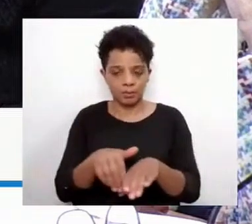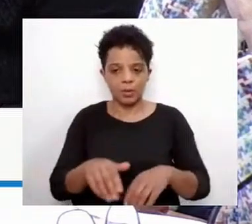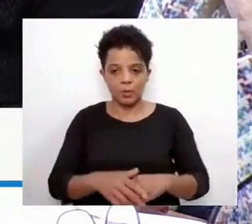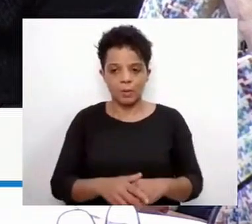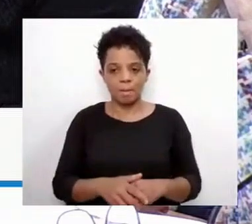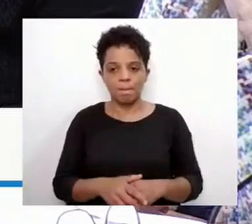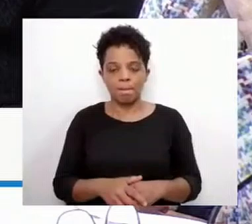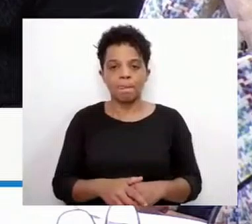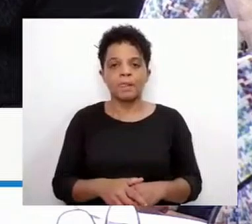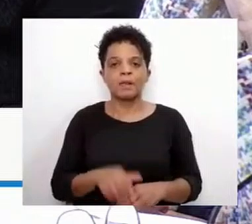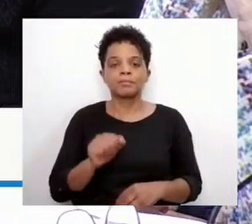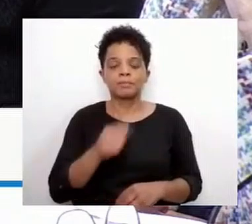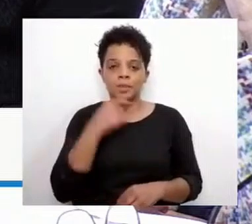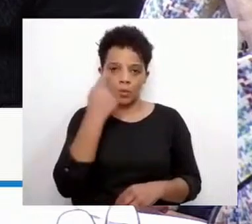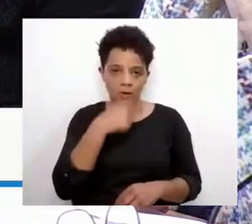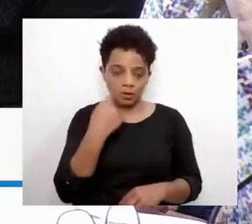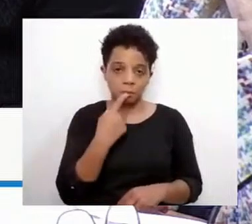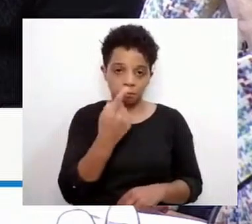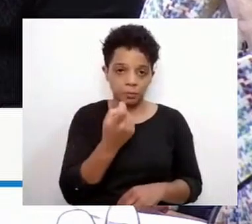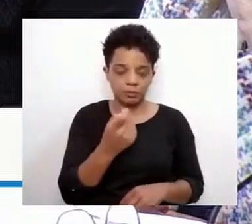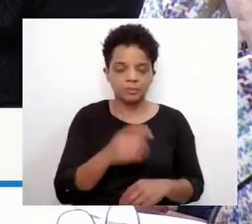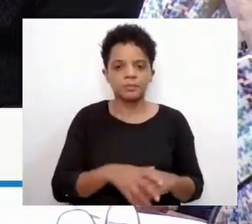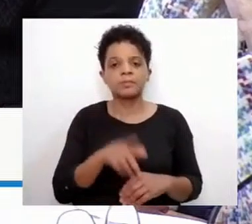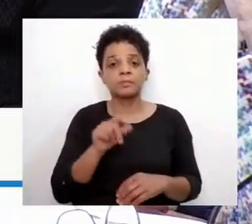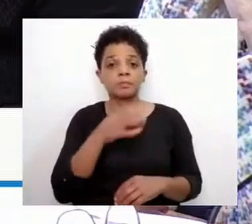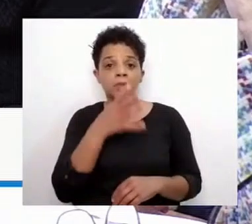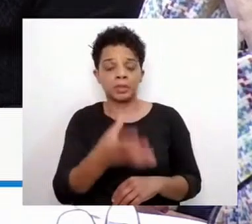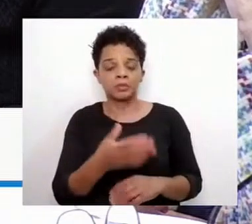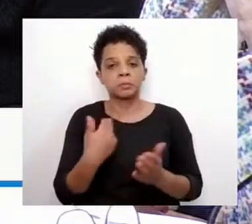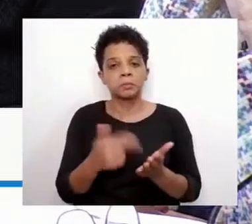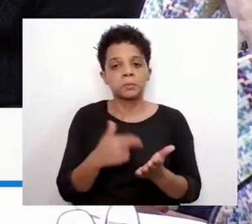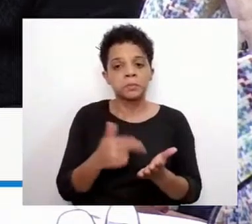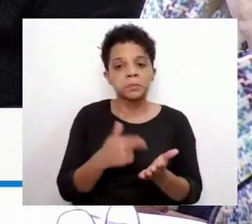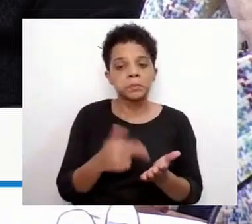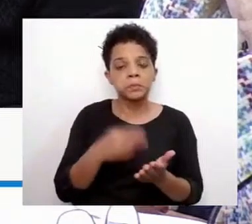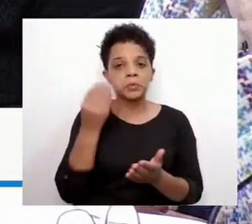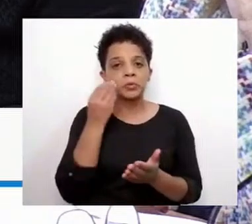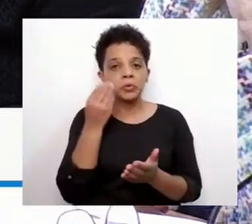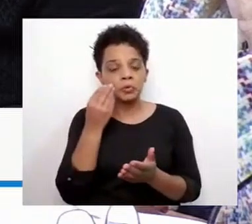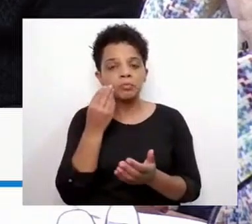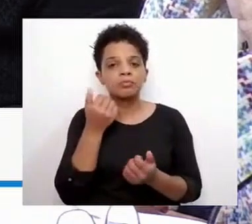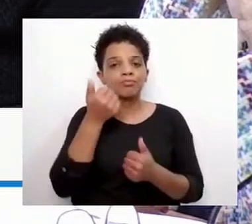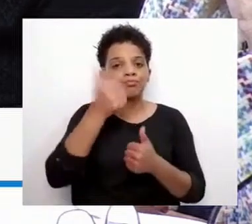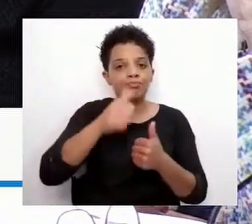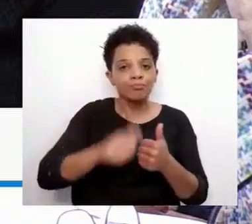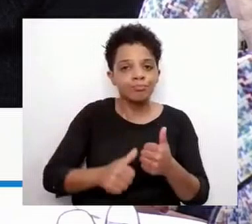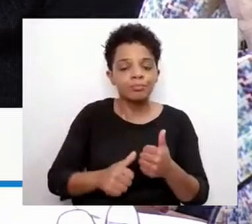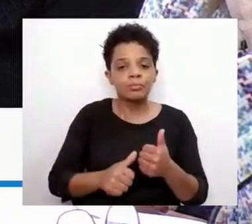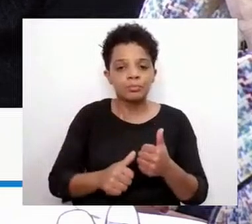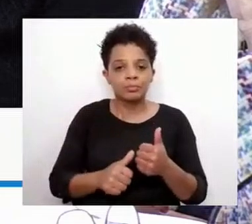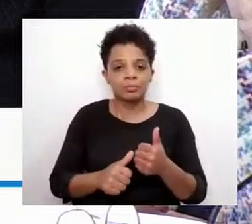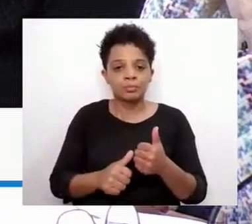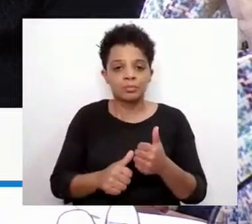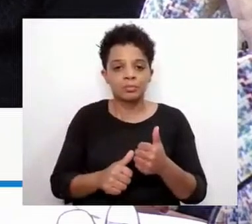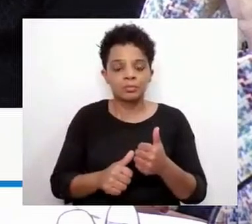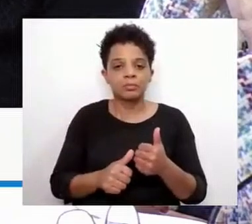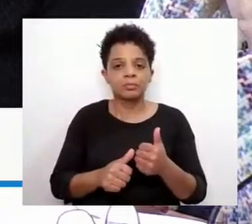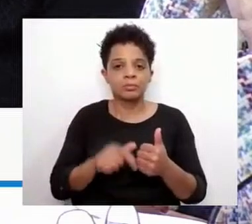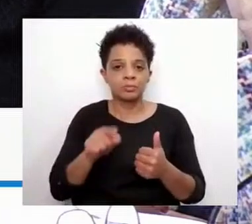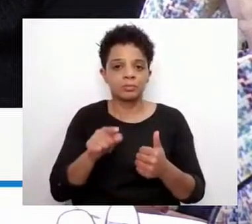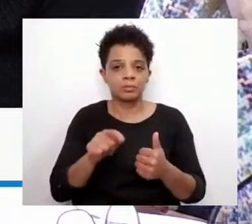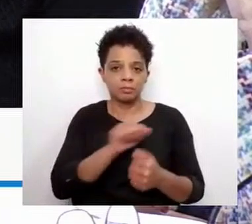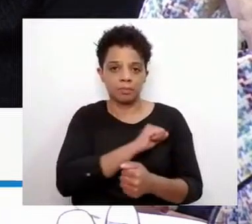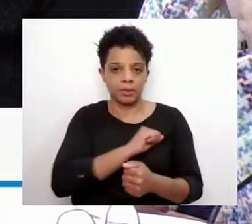o município de Oeiras, e indica-se ainda que aguardam o desfecho da concertação com a entidade de património